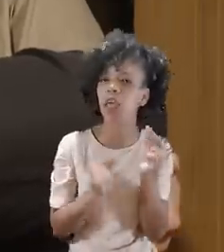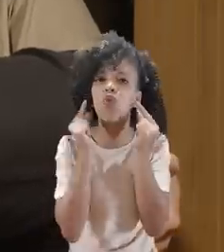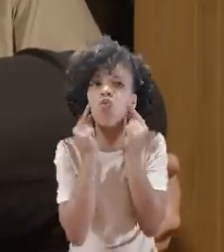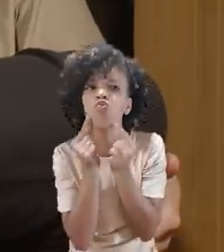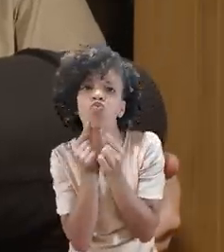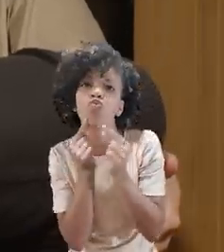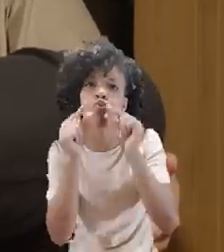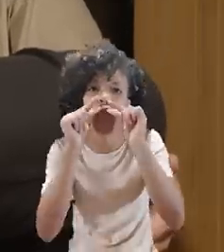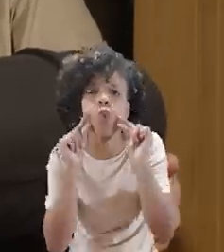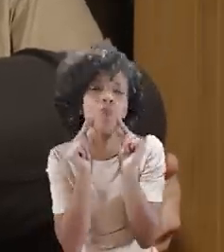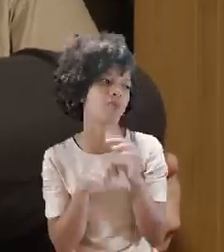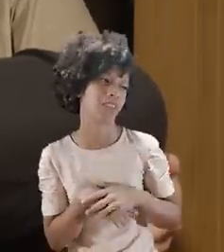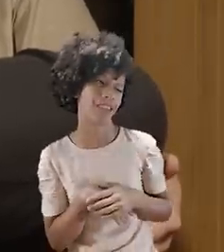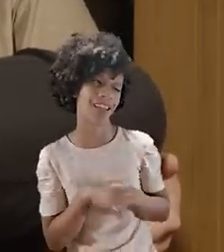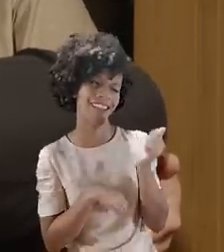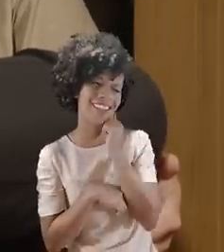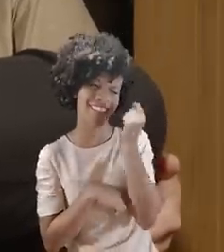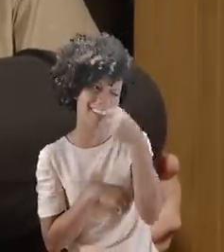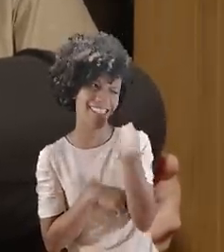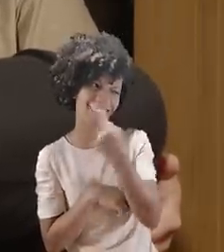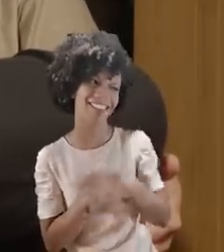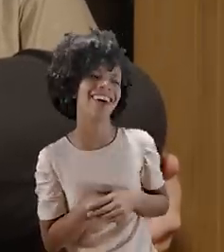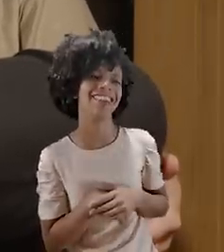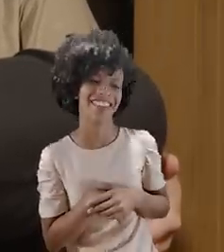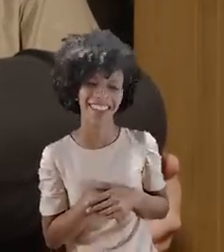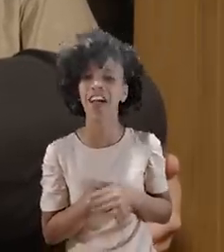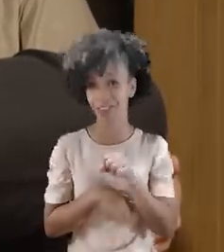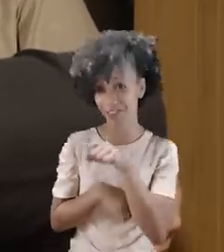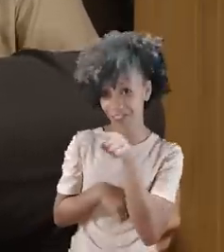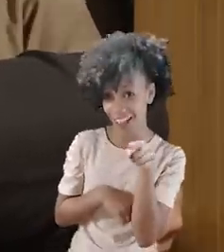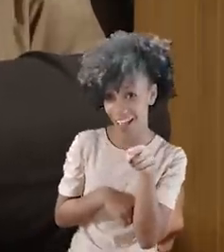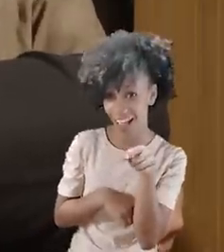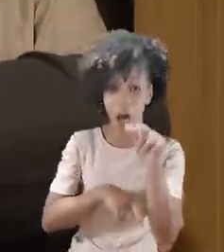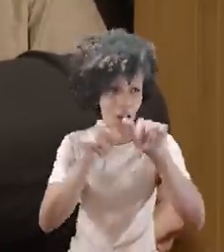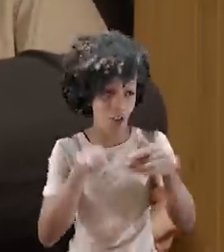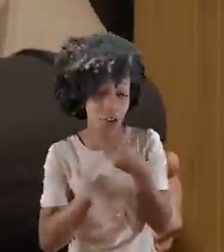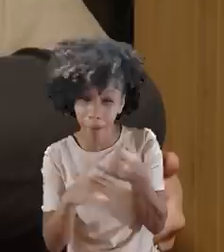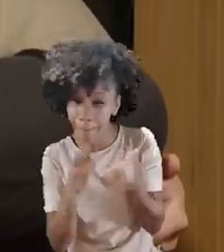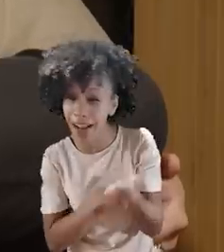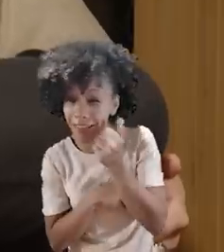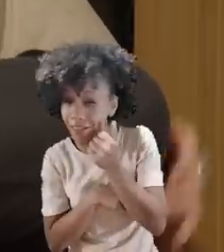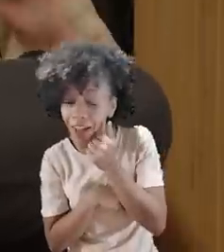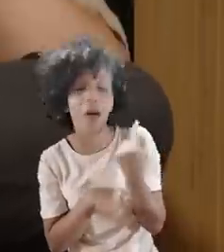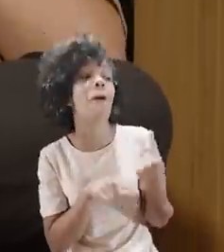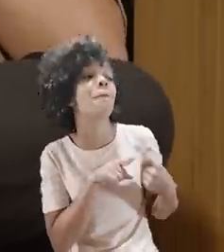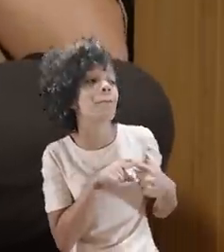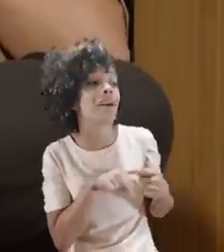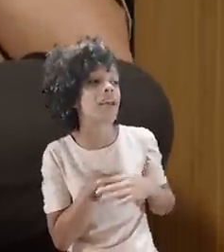é amanhã que fica melhor que dá uma cara de safado em qualquer uma não dá não dá porque